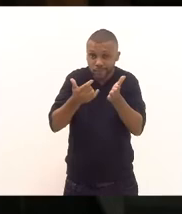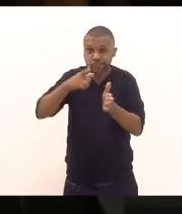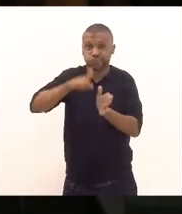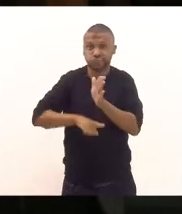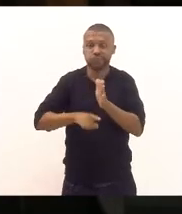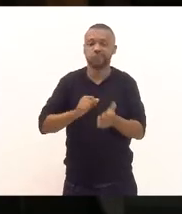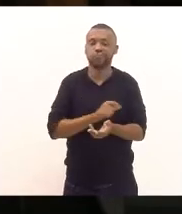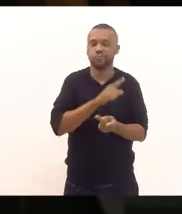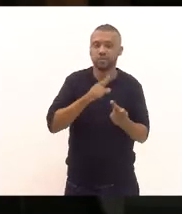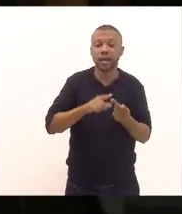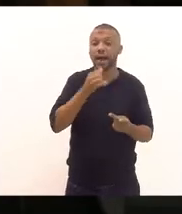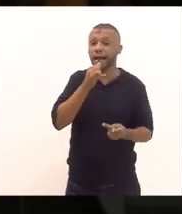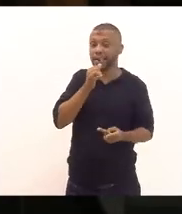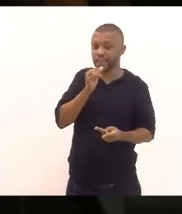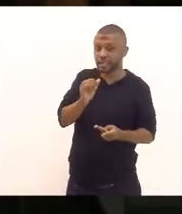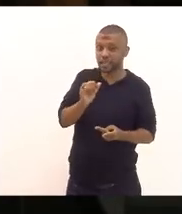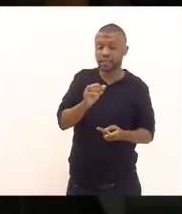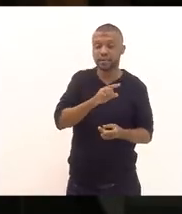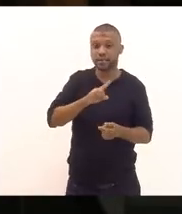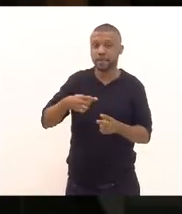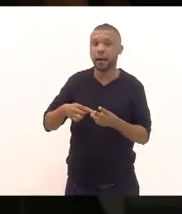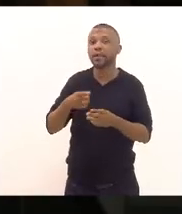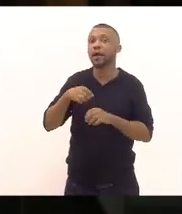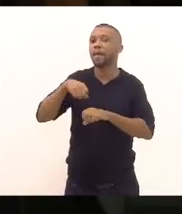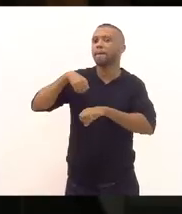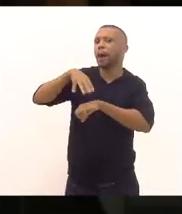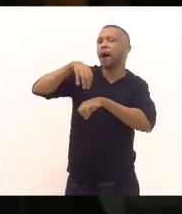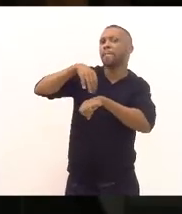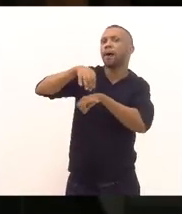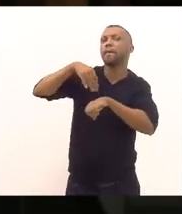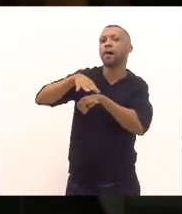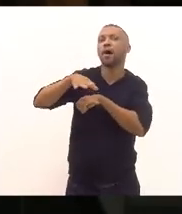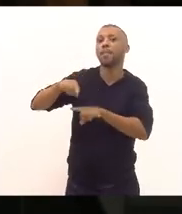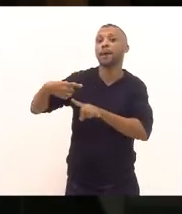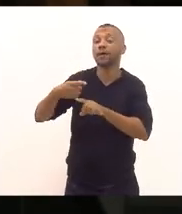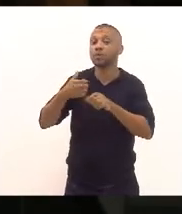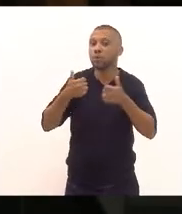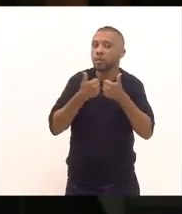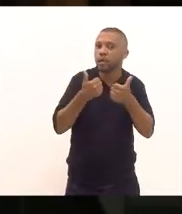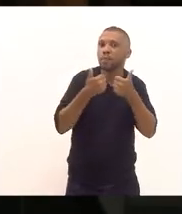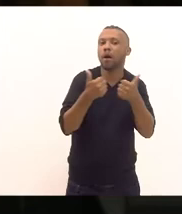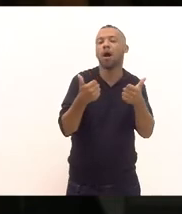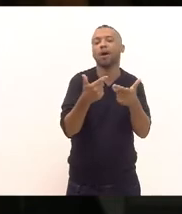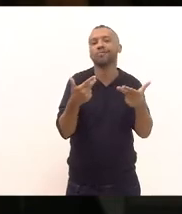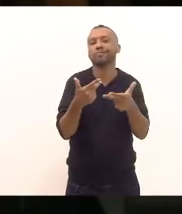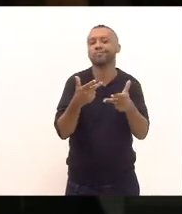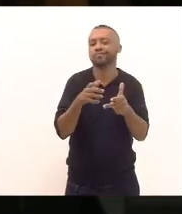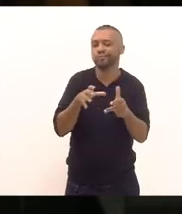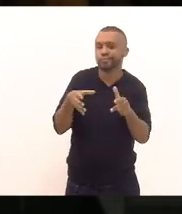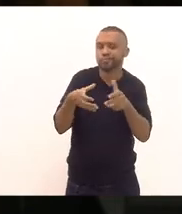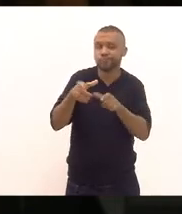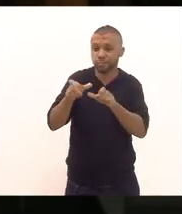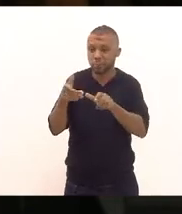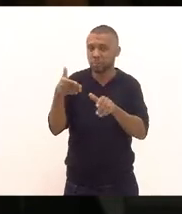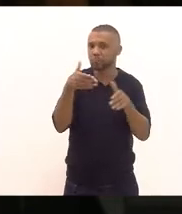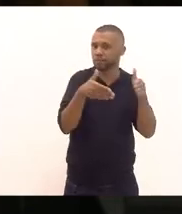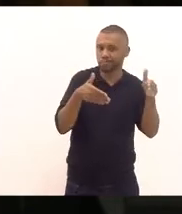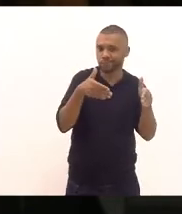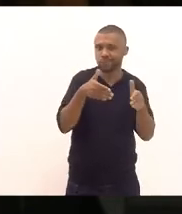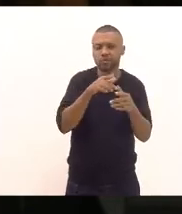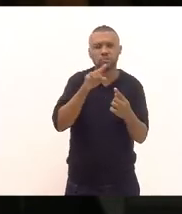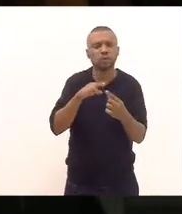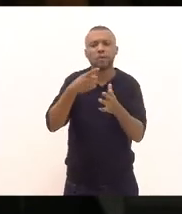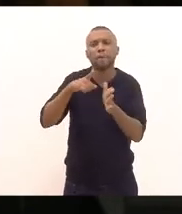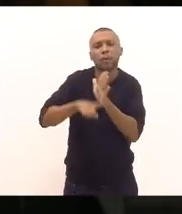energia elétrica as comunicações e o transporte coletivo para fins de incidência no